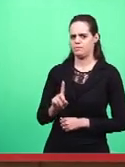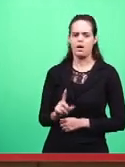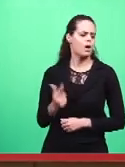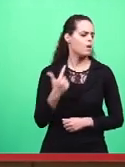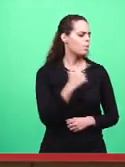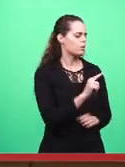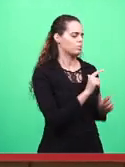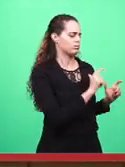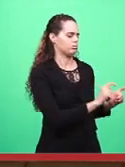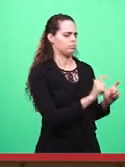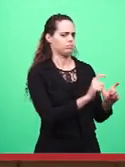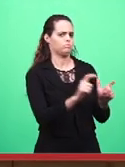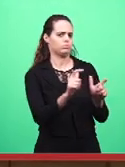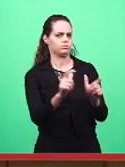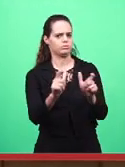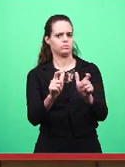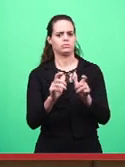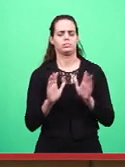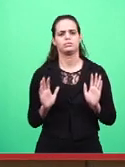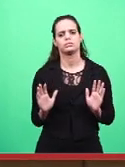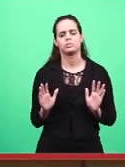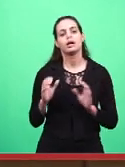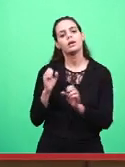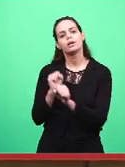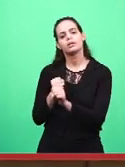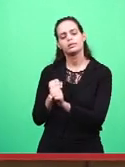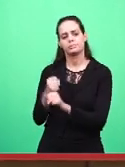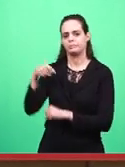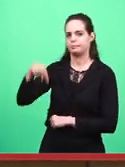assim: contendi com eles. Meus